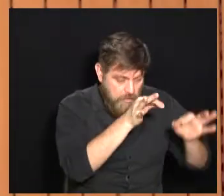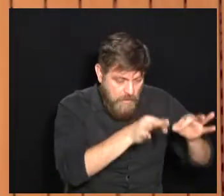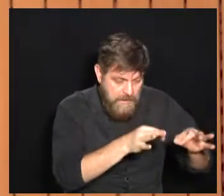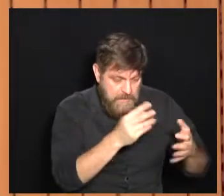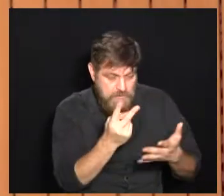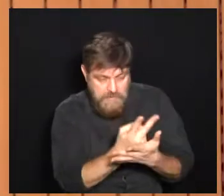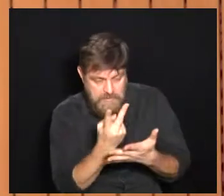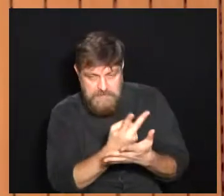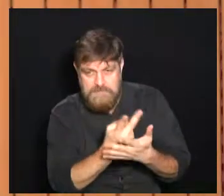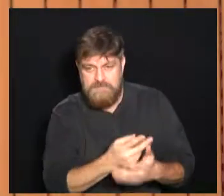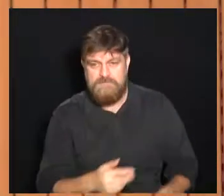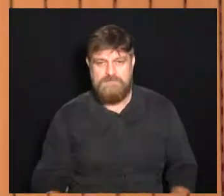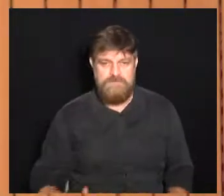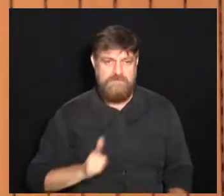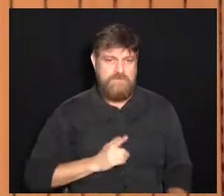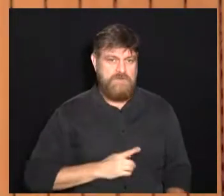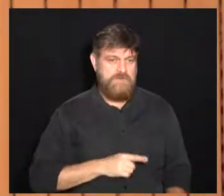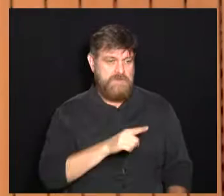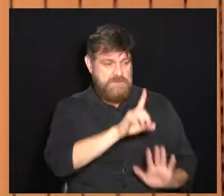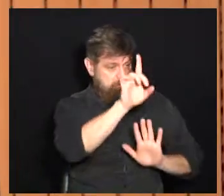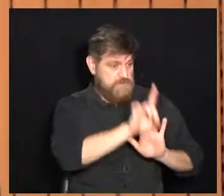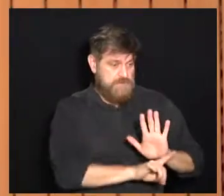o direito de ampla defesa.